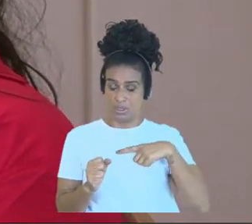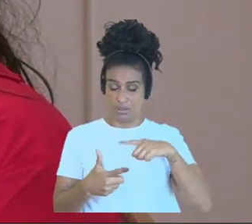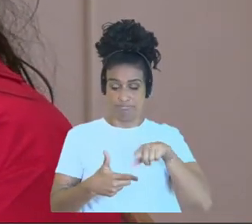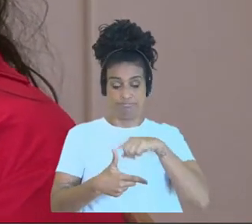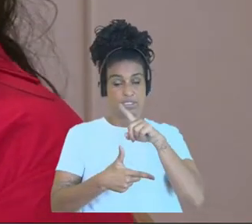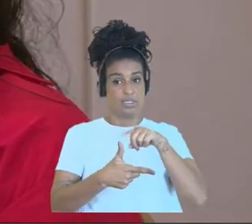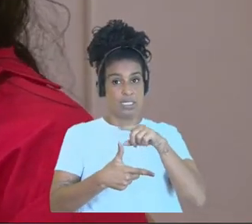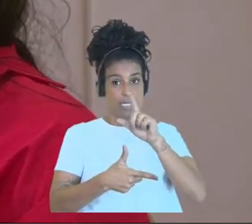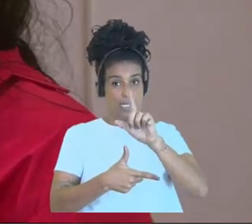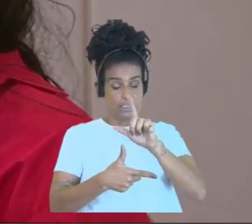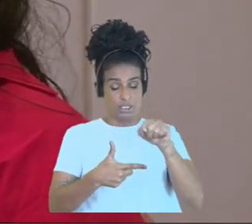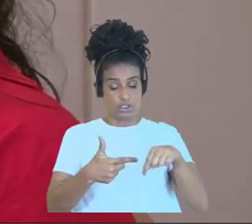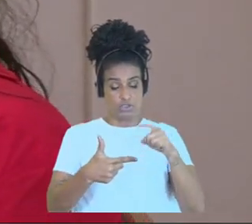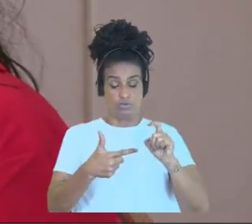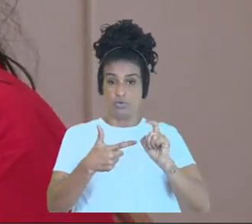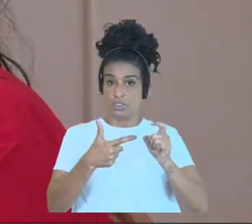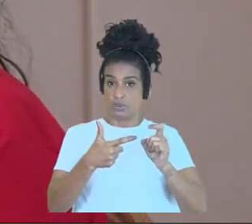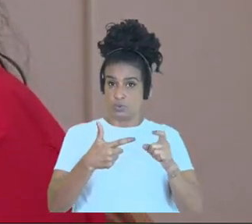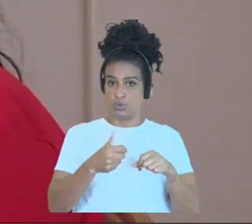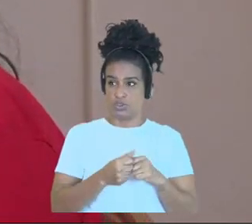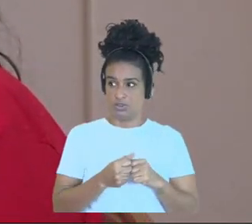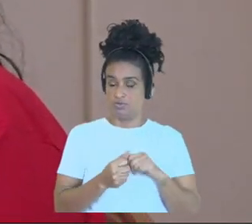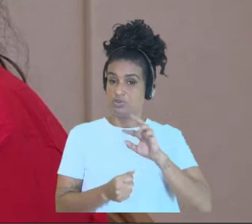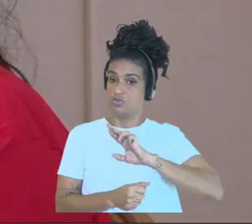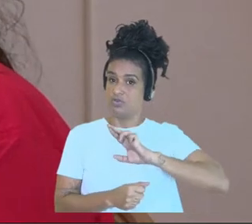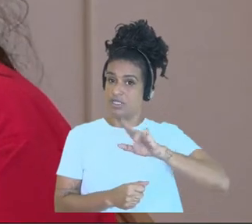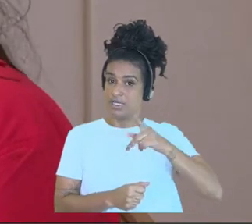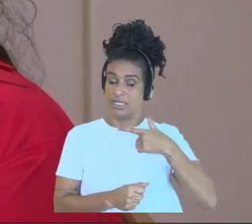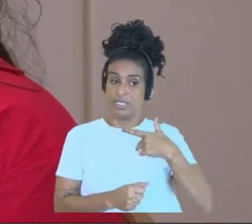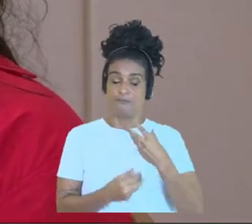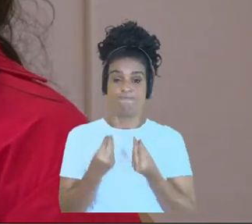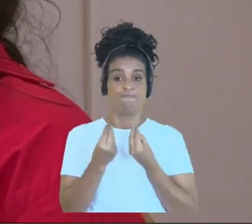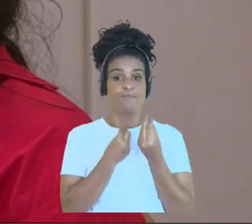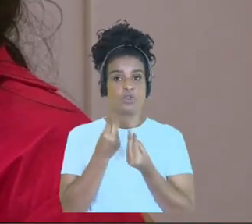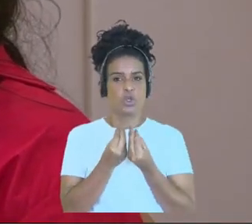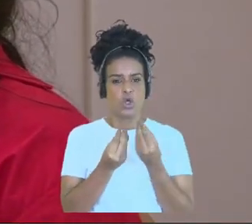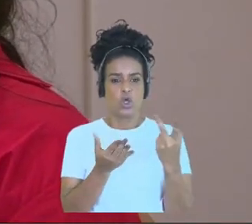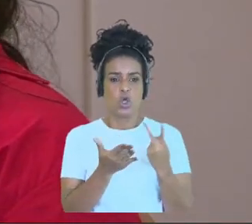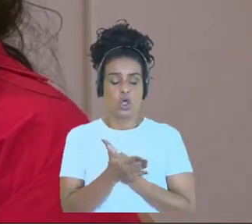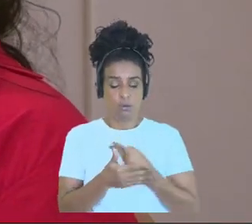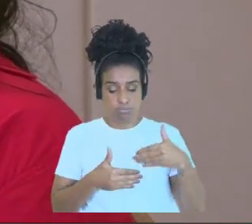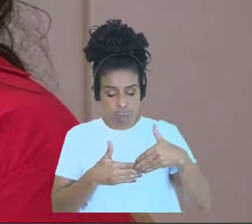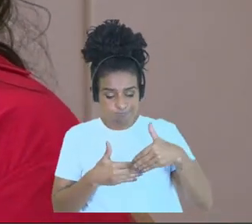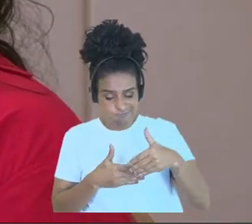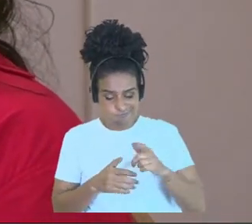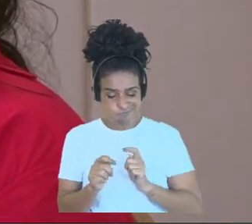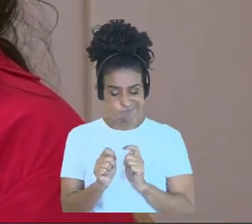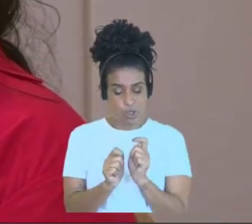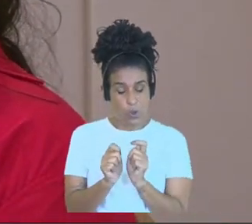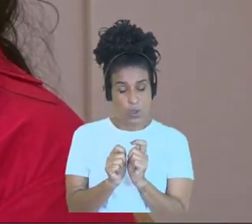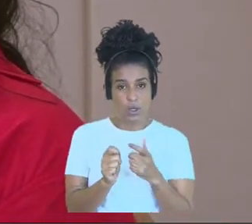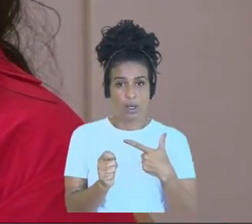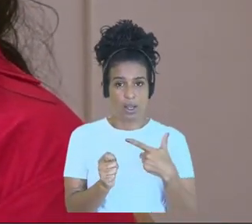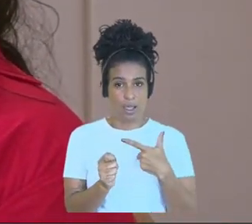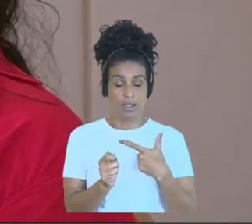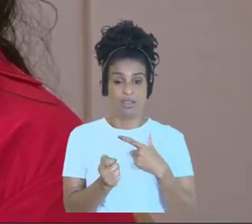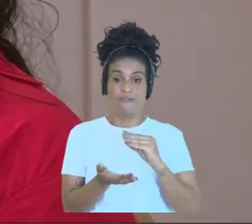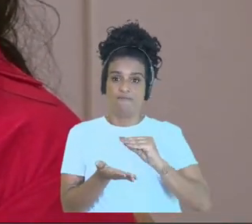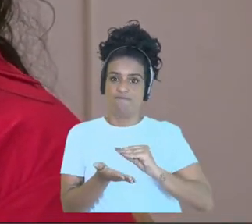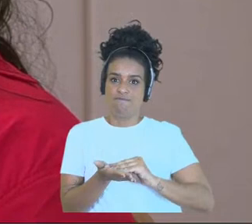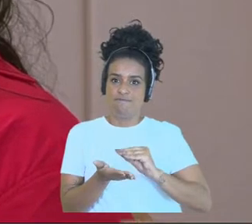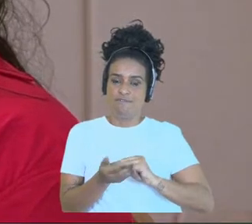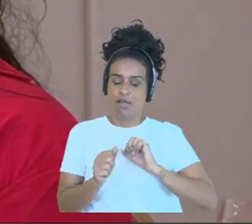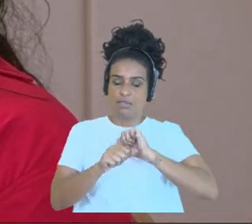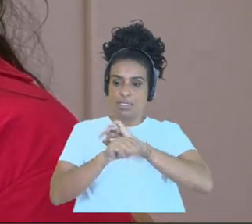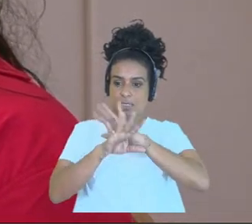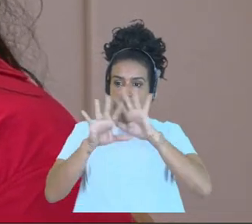e executivo. Então, uma dimensão é essa. Outra dimensão é a forma como isso é conduzido, que leva a essa falta de transparência,